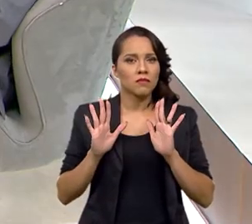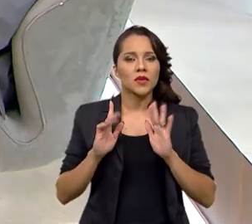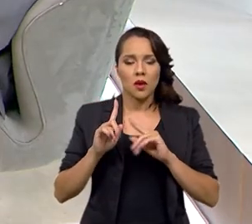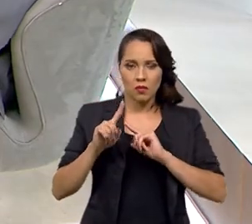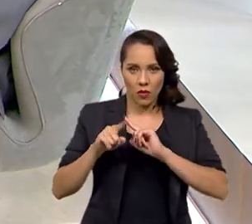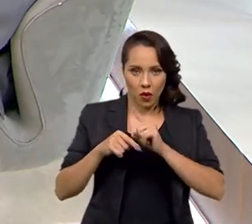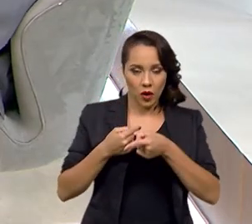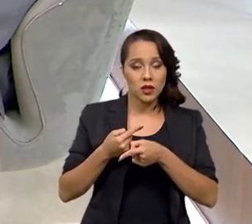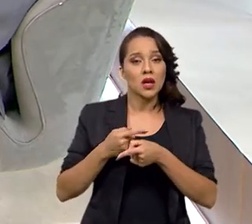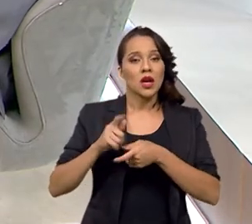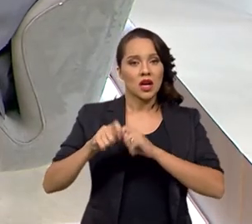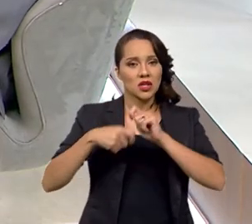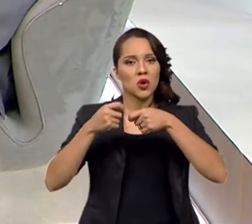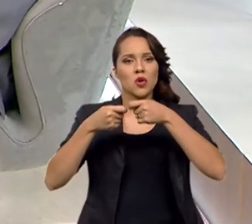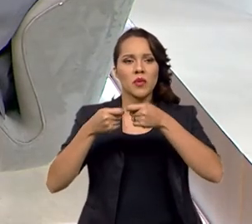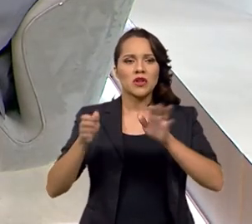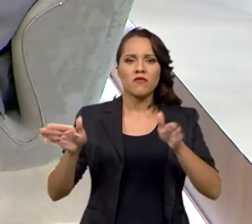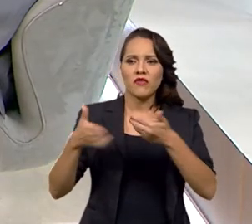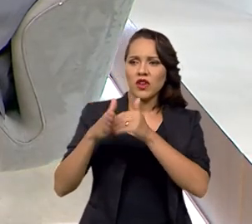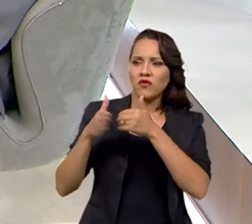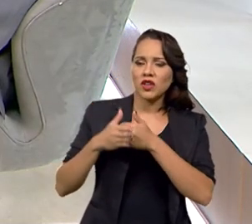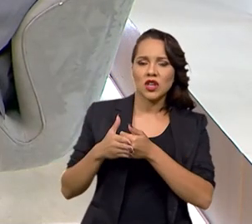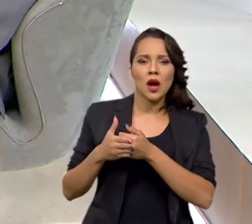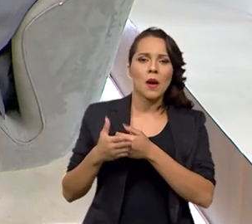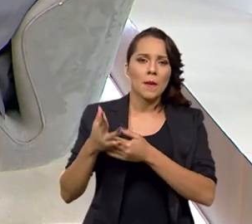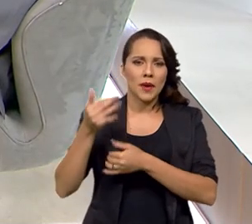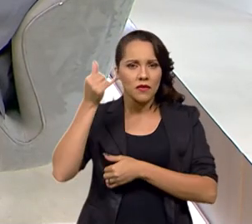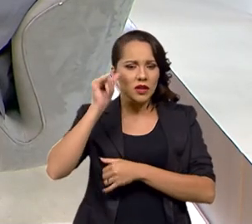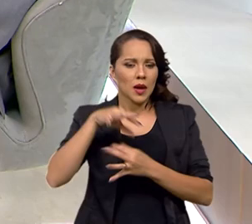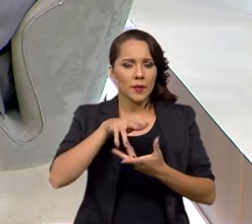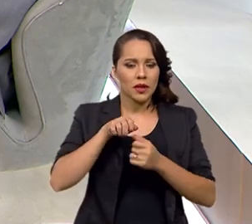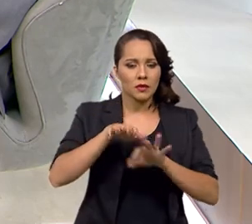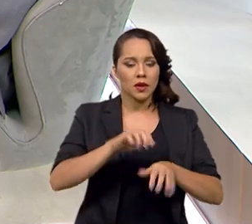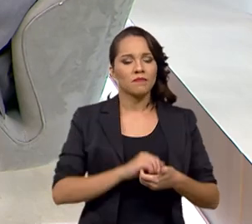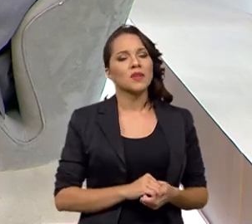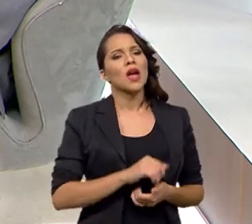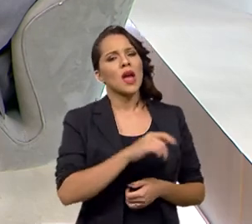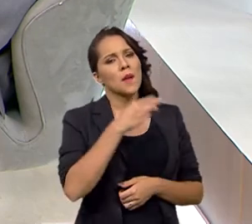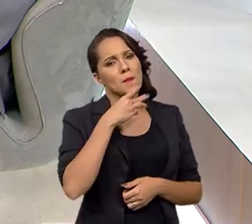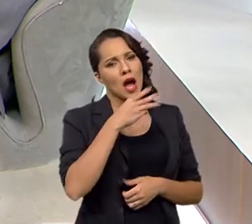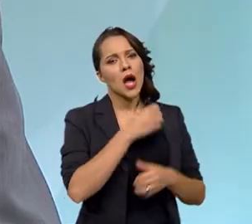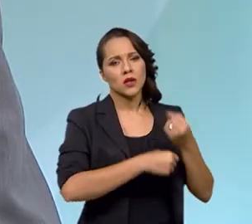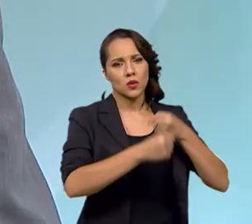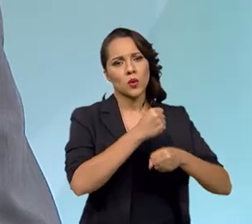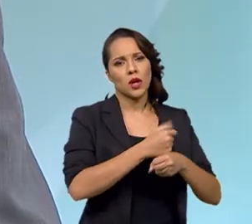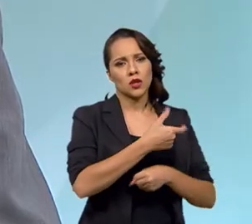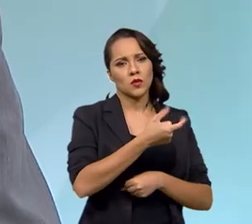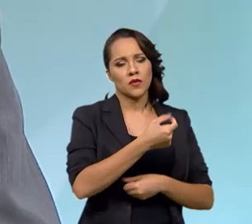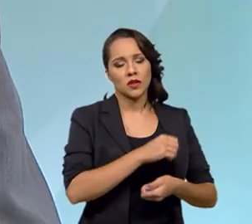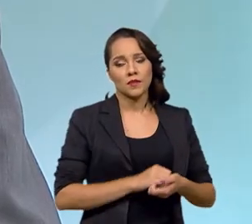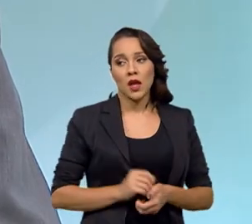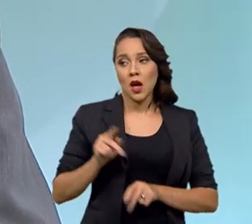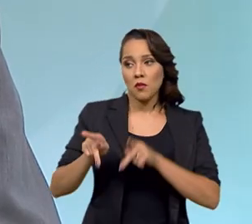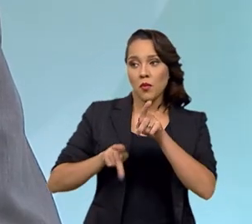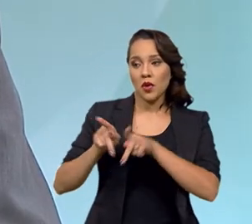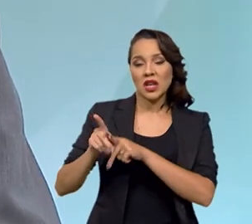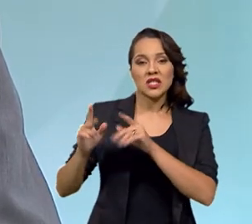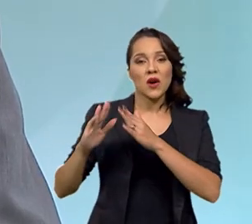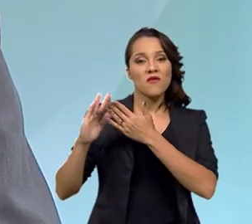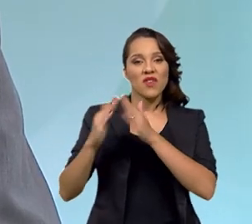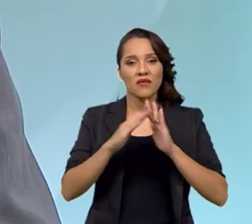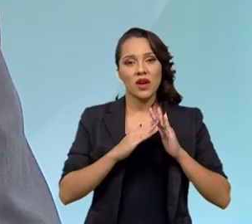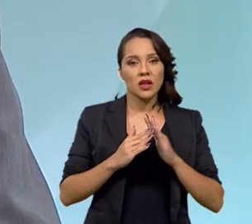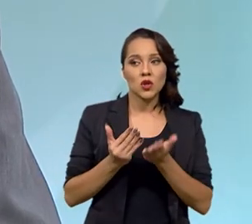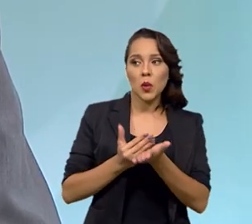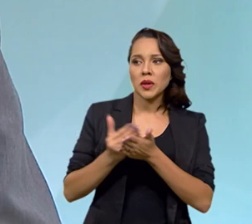bloco que as economias começaram a se fechar para combater a pandemia ali em março os dois meses Março 2020 populações residentes em